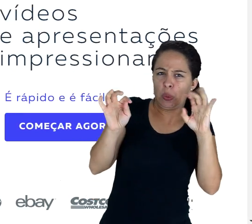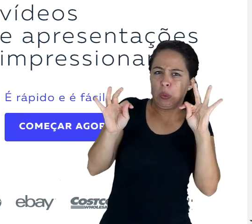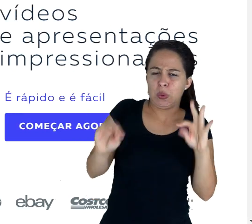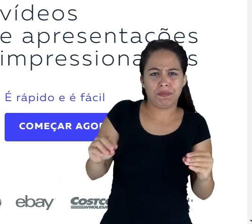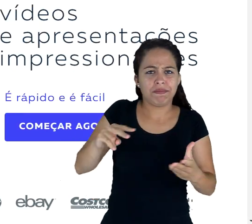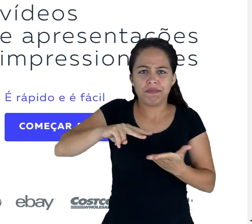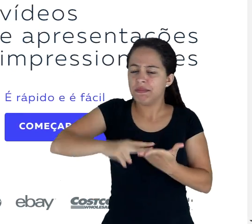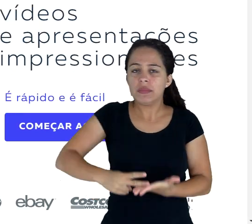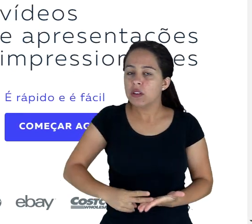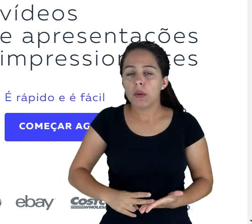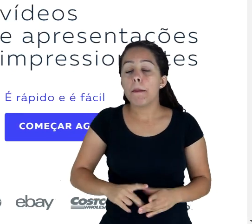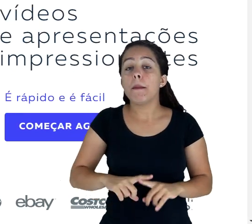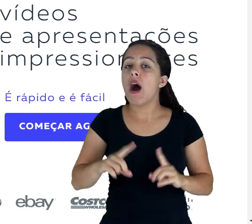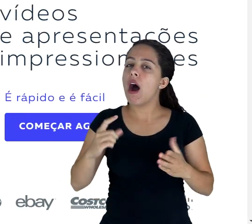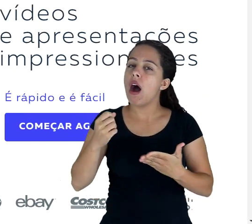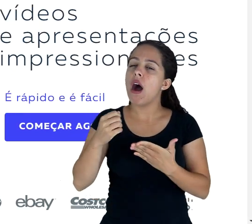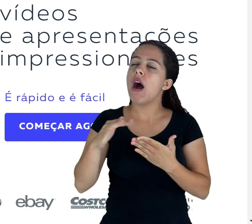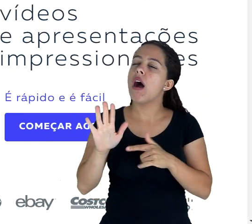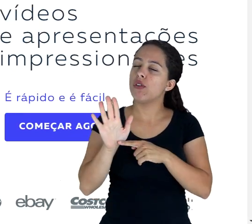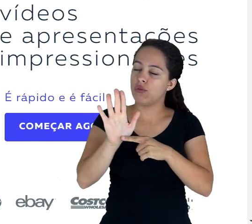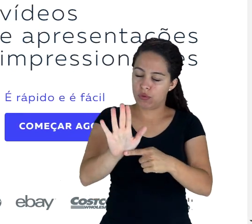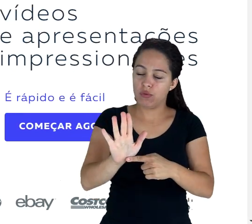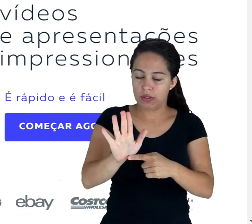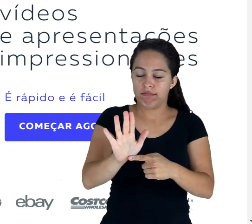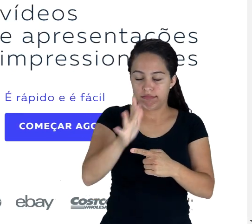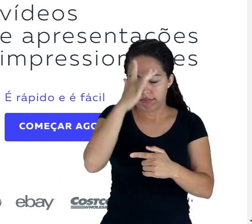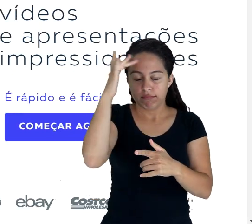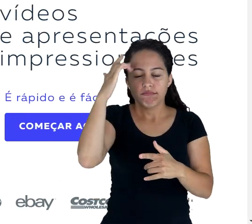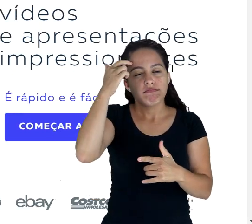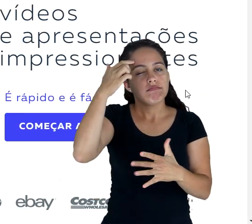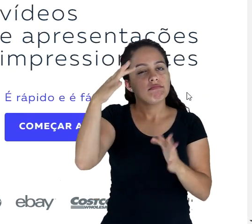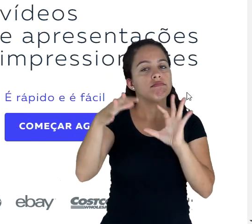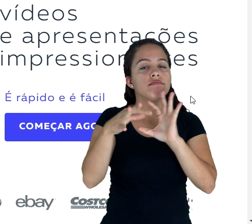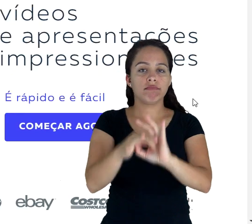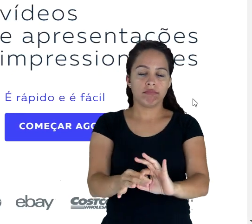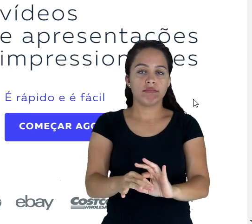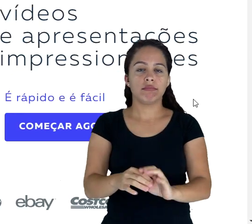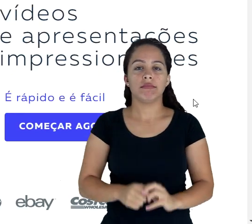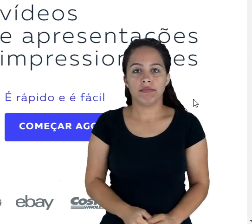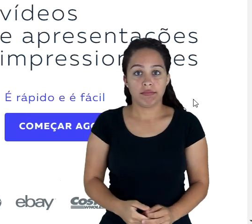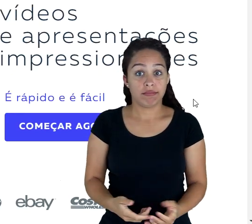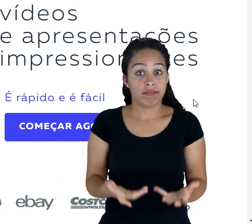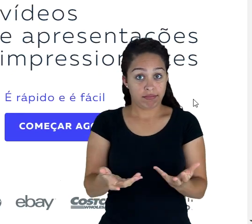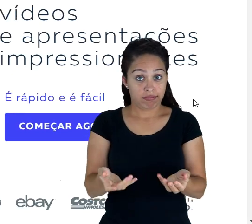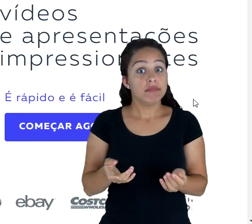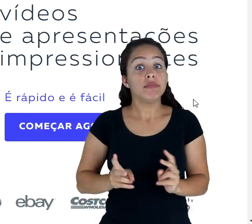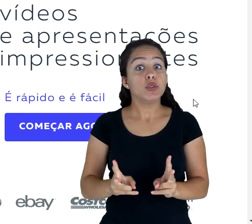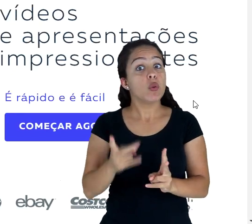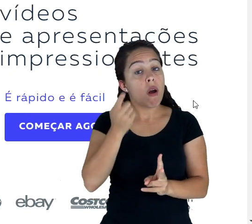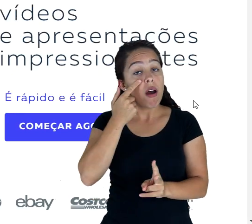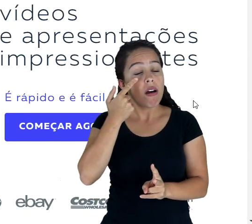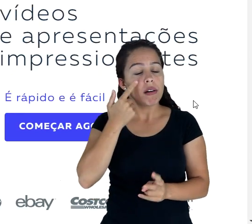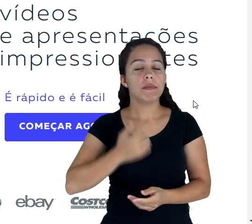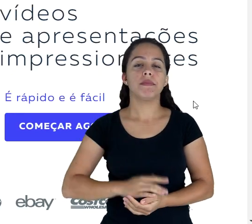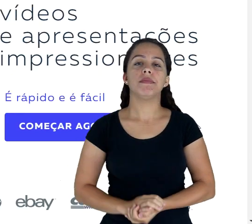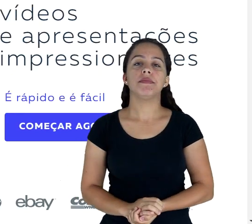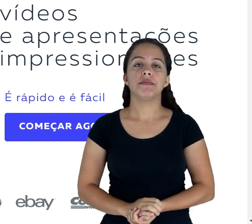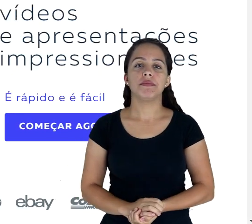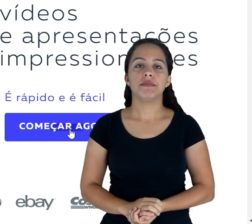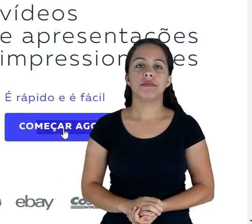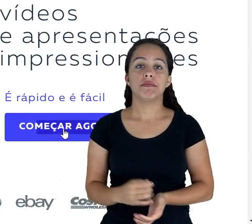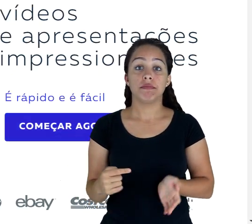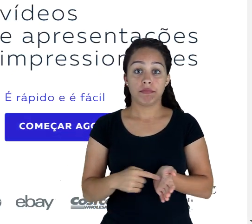mas já ajuda a quem tem dificuldade de lindo a isso então vamos controlar agora clique em